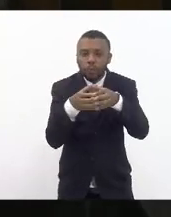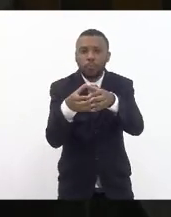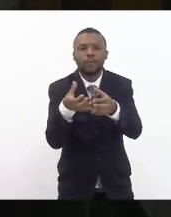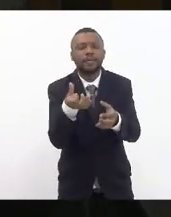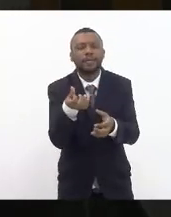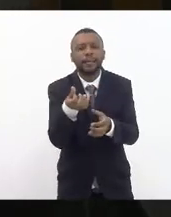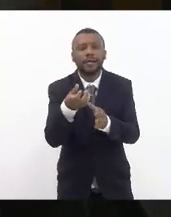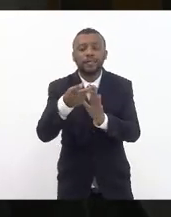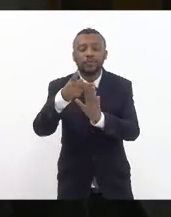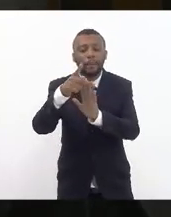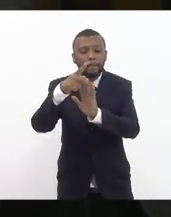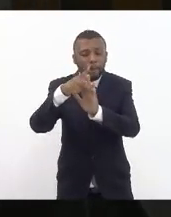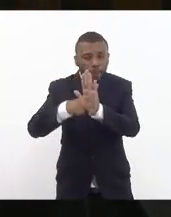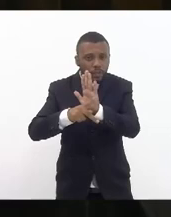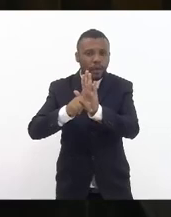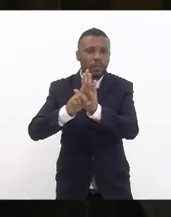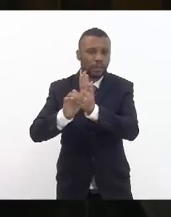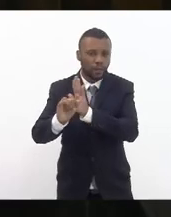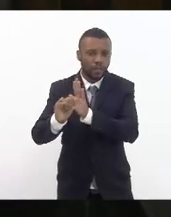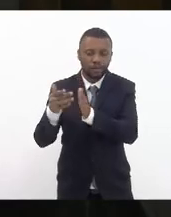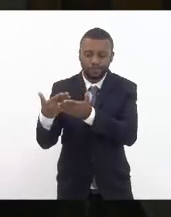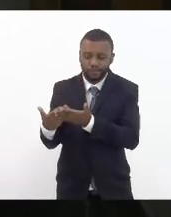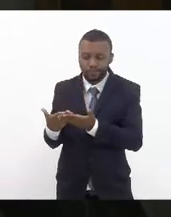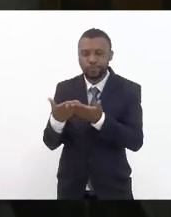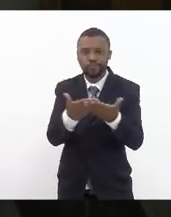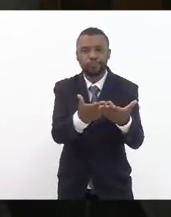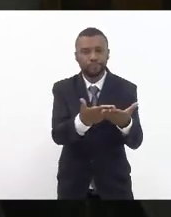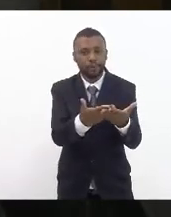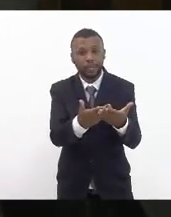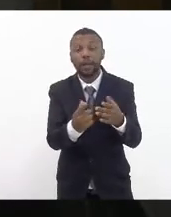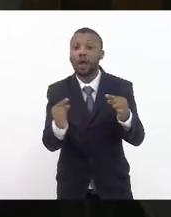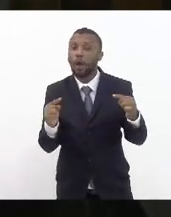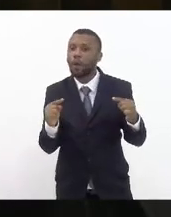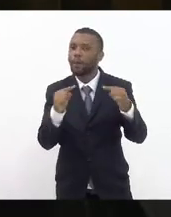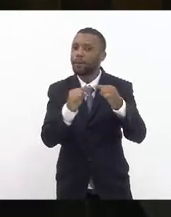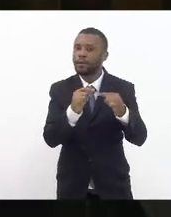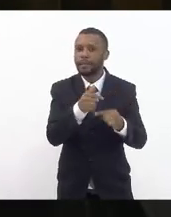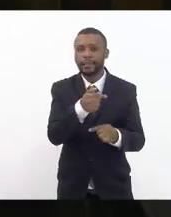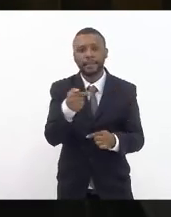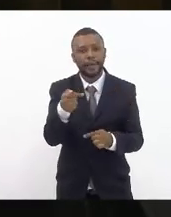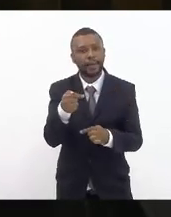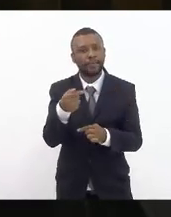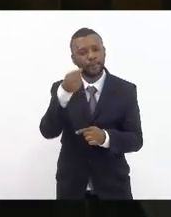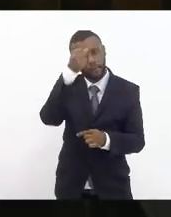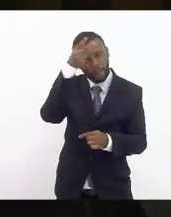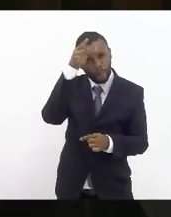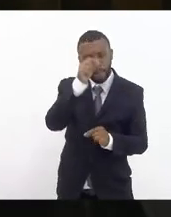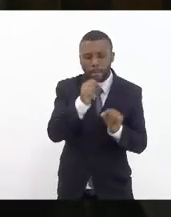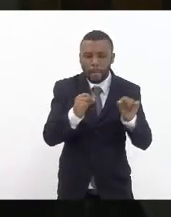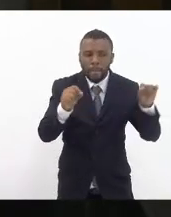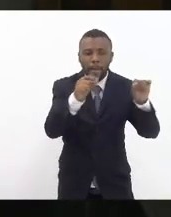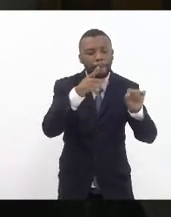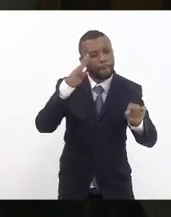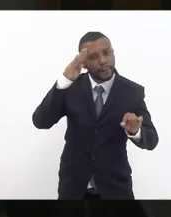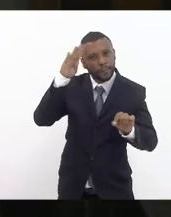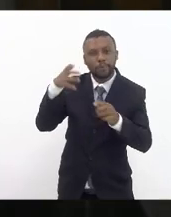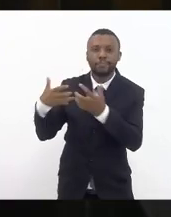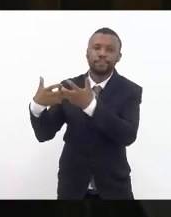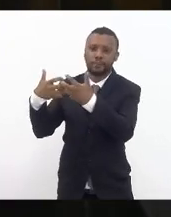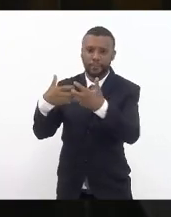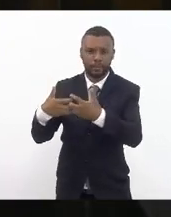de projetos de leis que serviria para esses 17 municípios, e em especial para